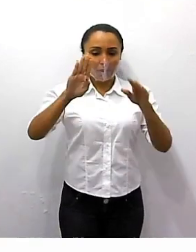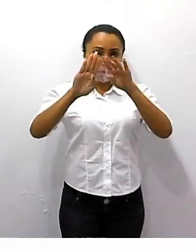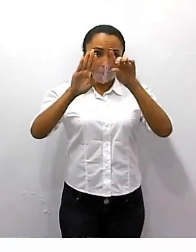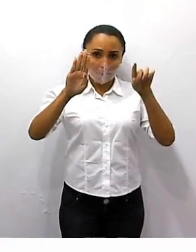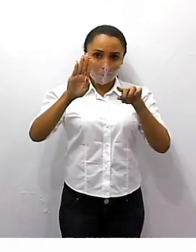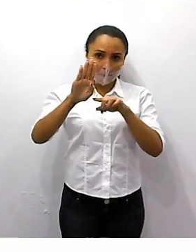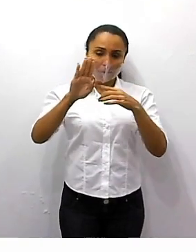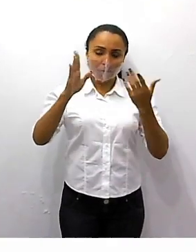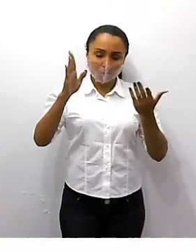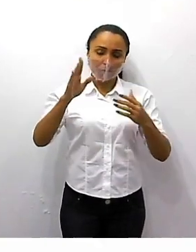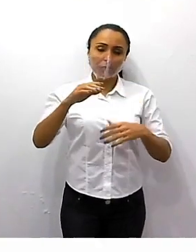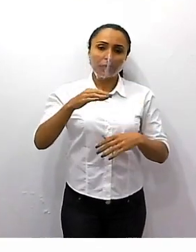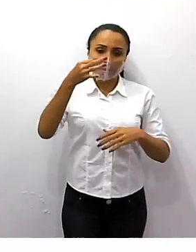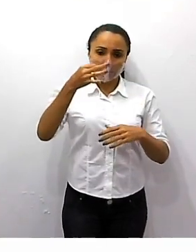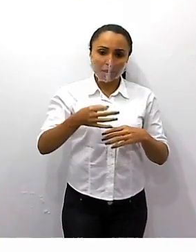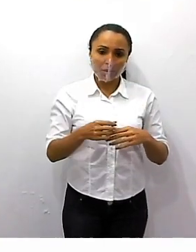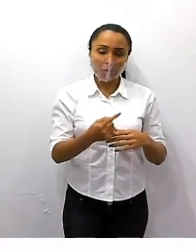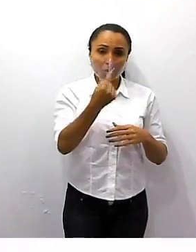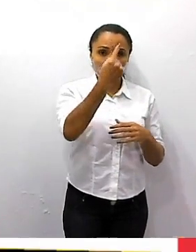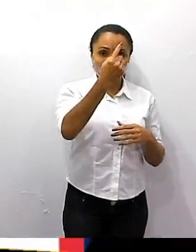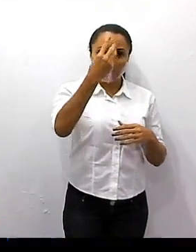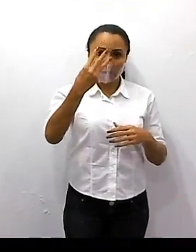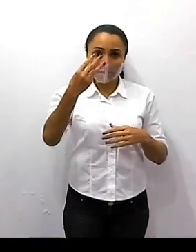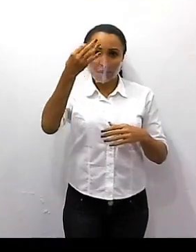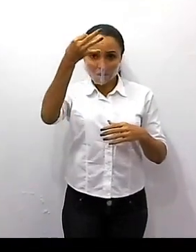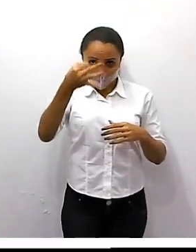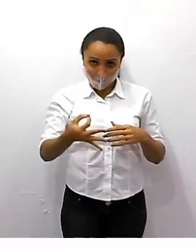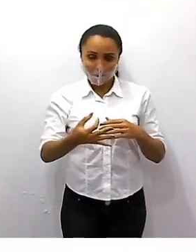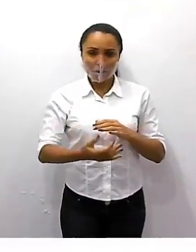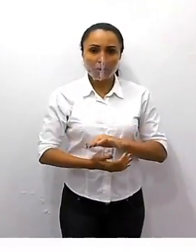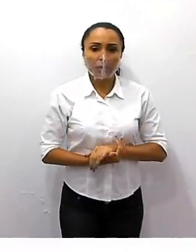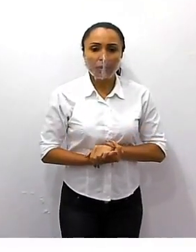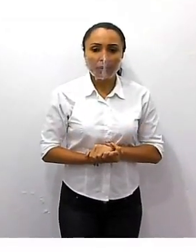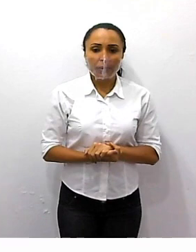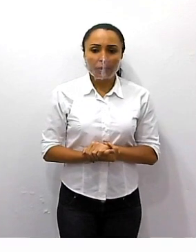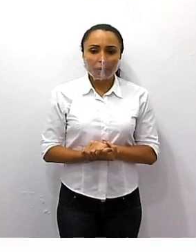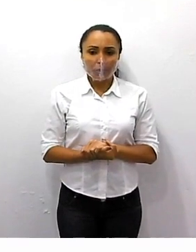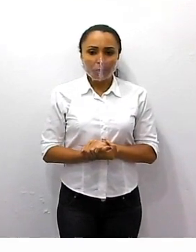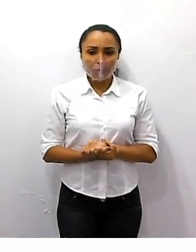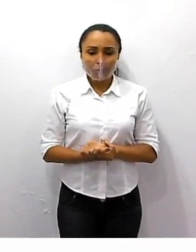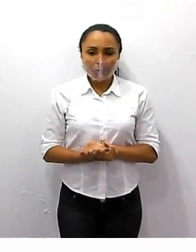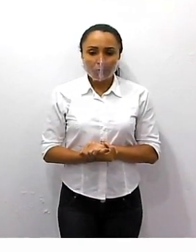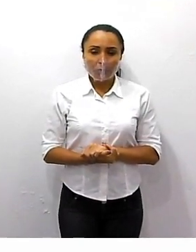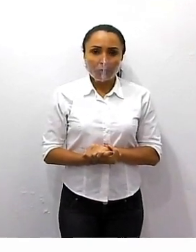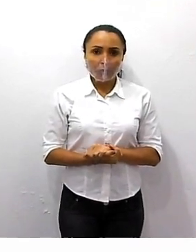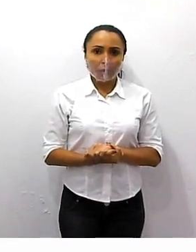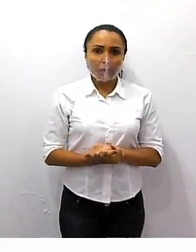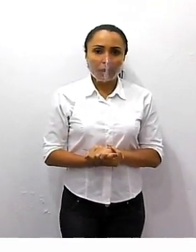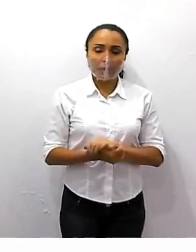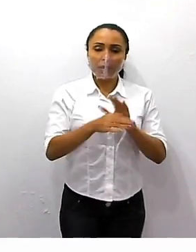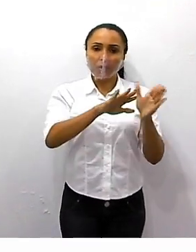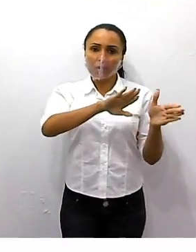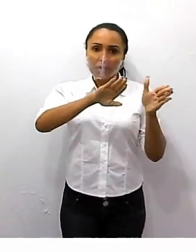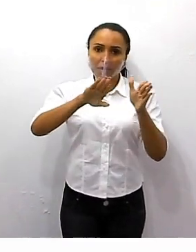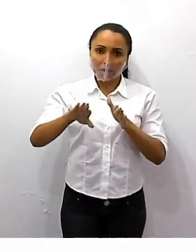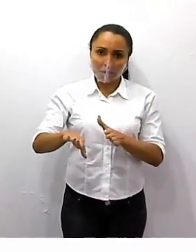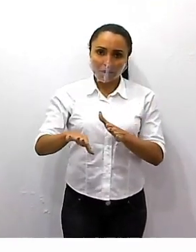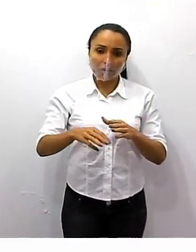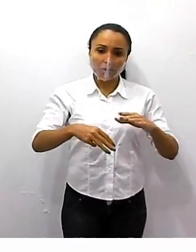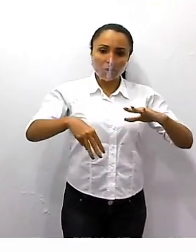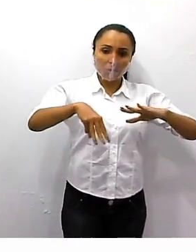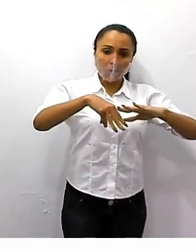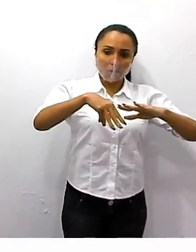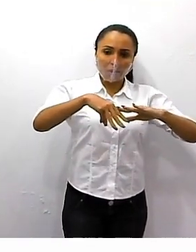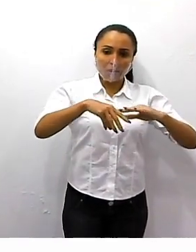bola, alternativa 1 e 3 estão corretas. Beleza? Saindo aí do modernismo